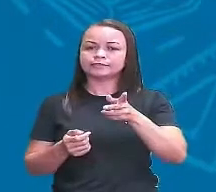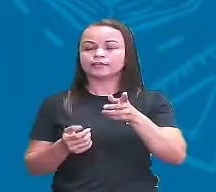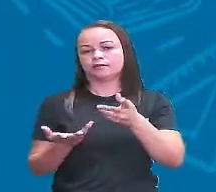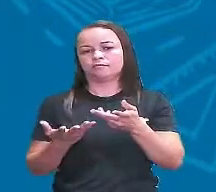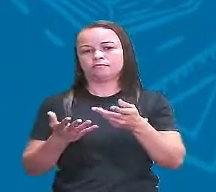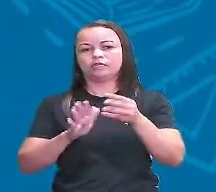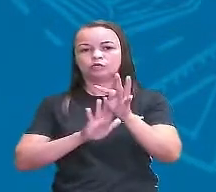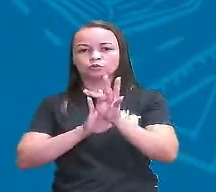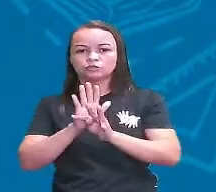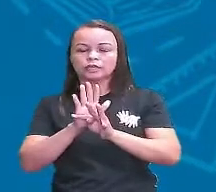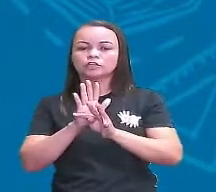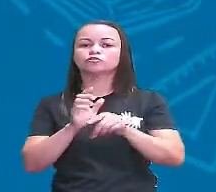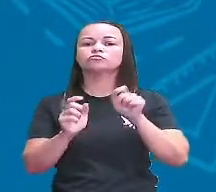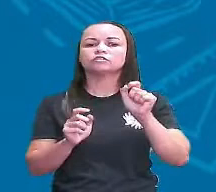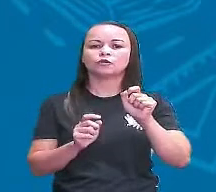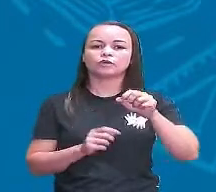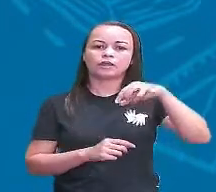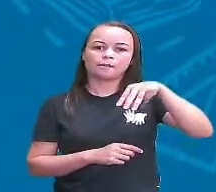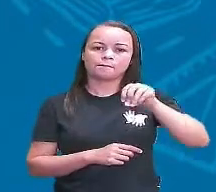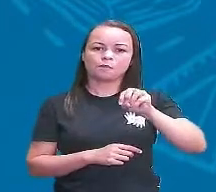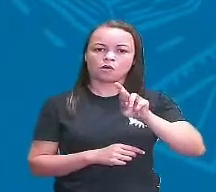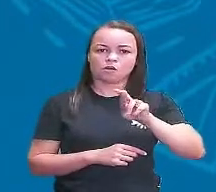ela vai servir para ensinar.